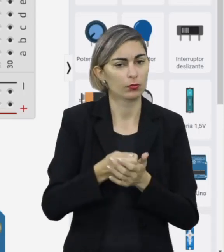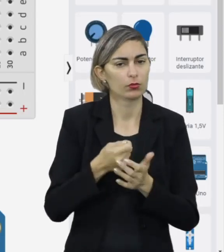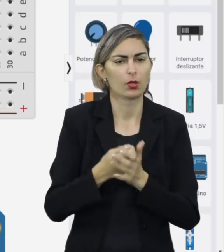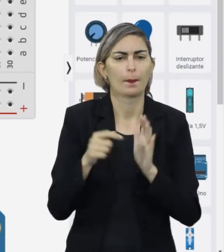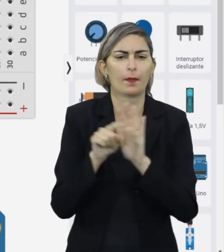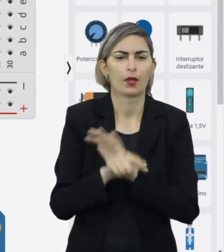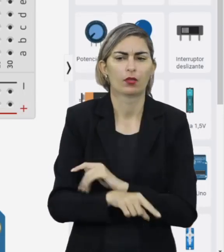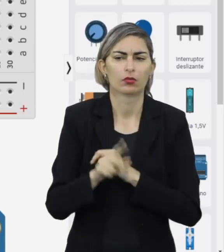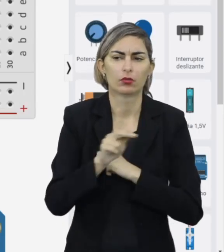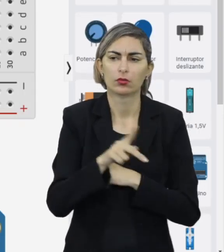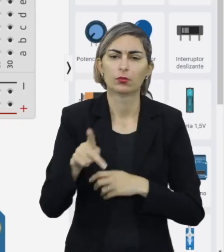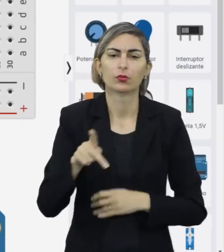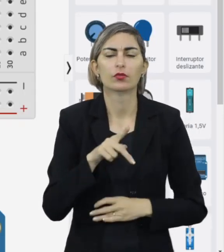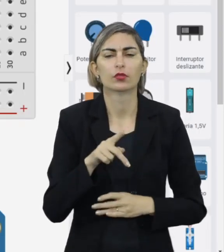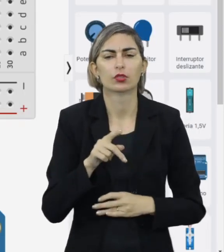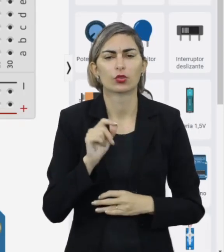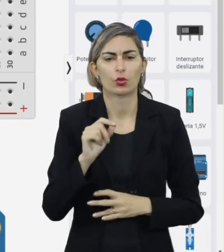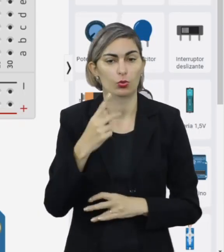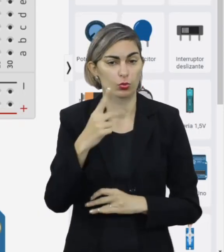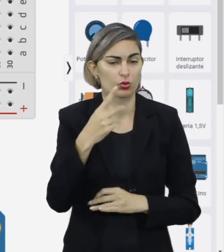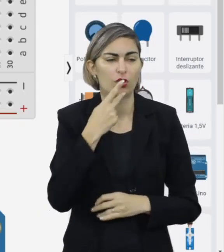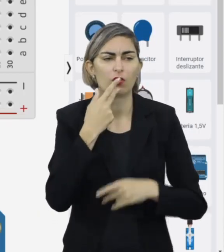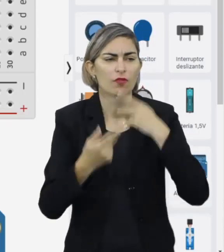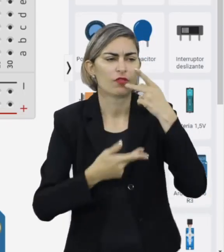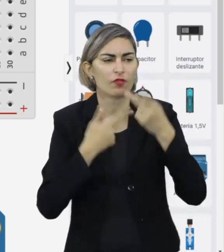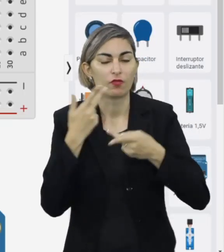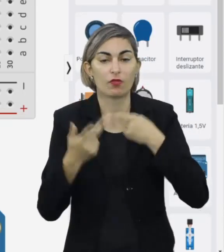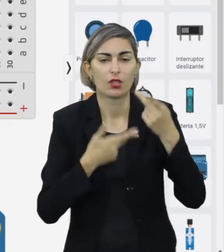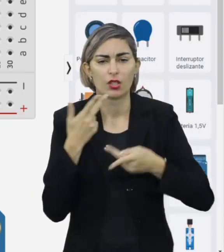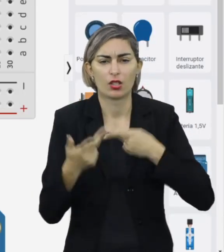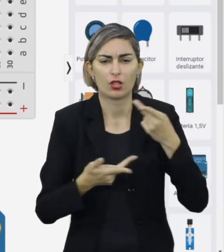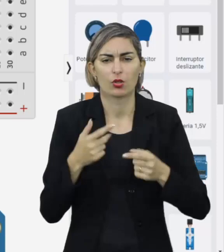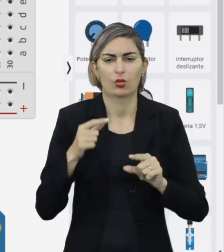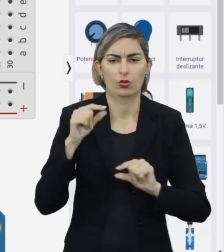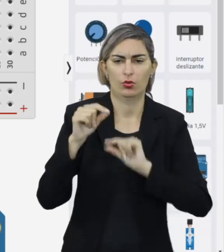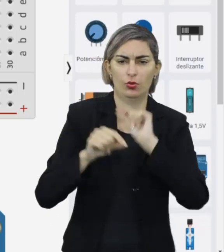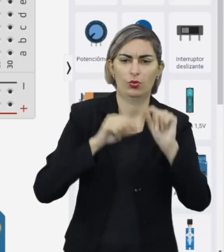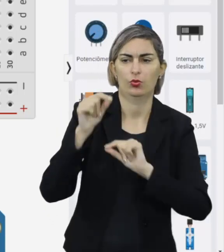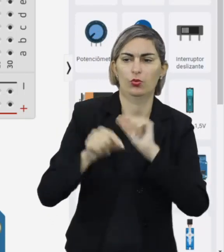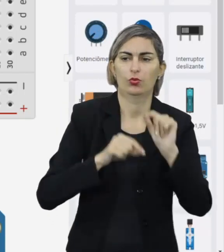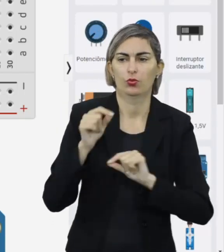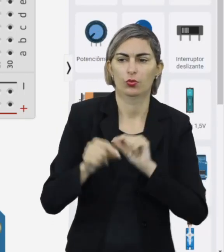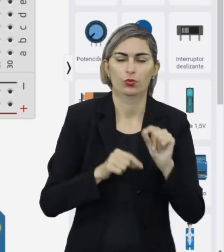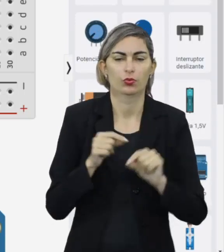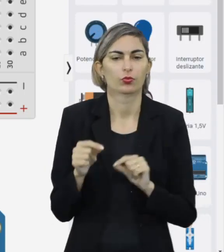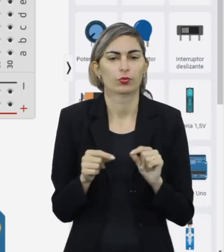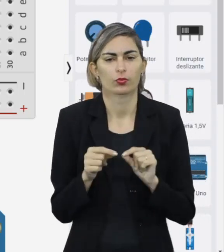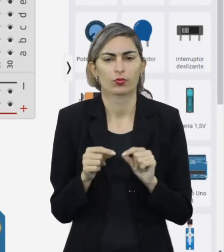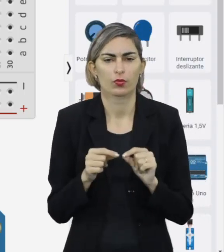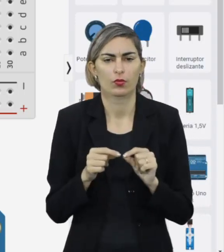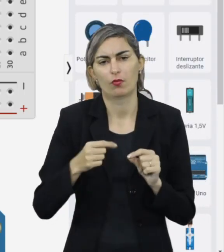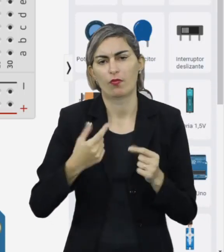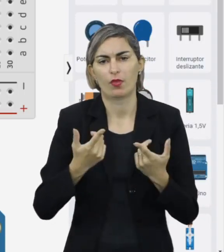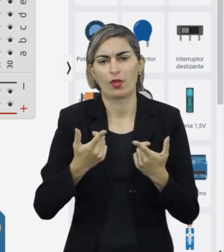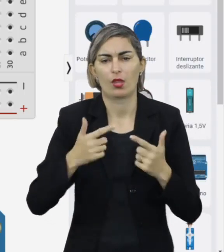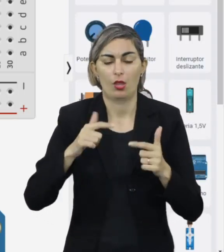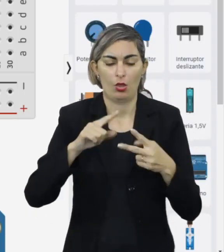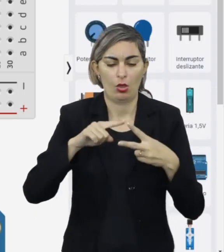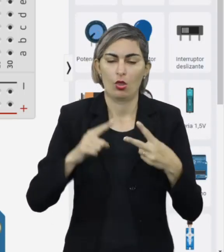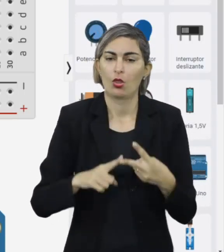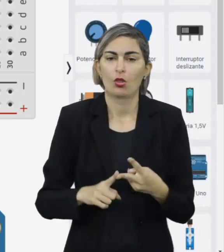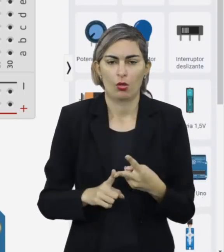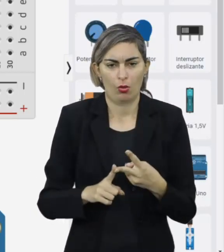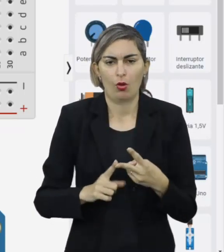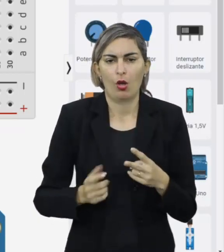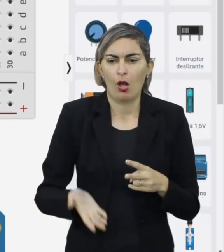se perguntando, mas professor, o senhor falou e falei de fato que os porta digital só trabalham em dois